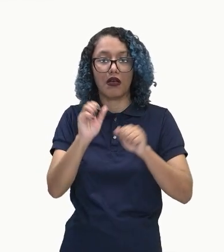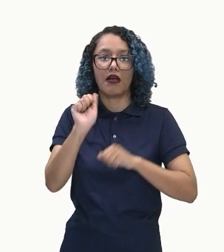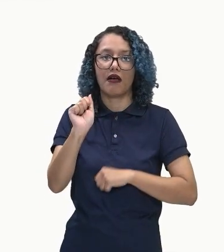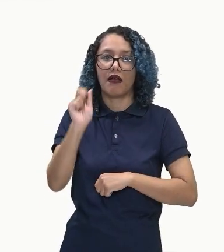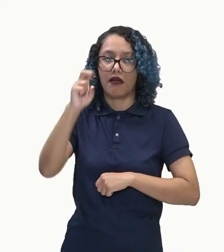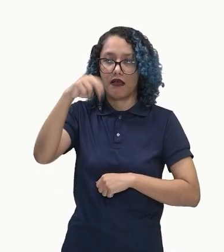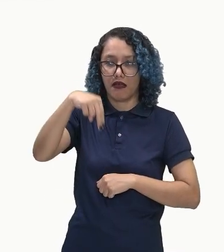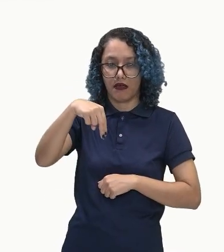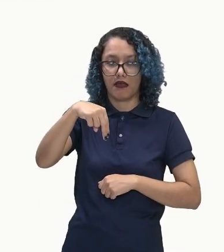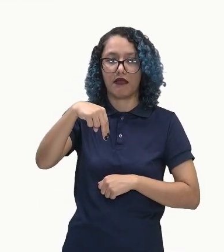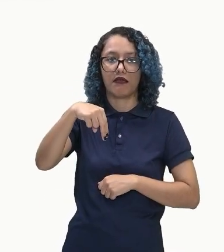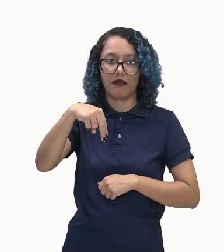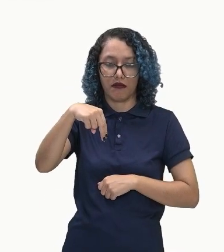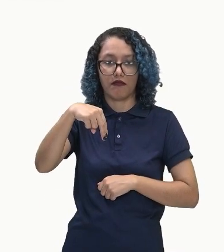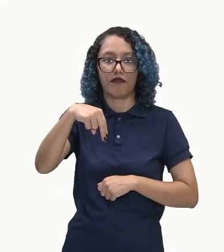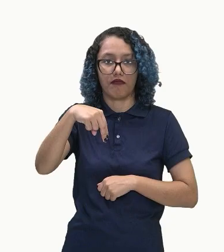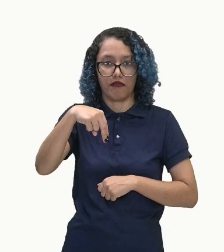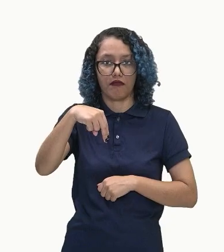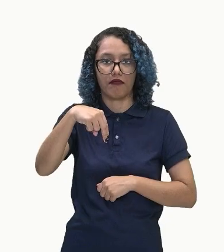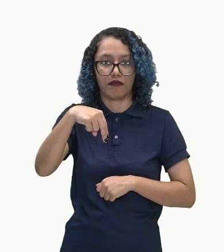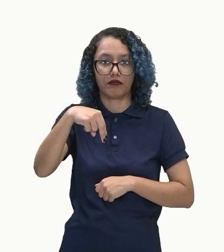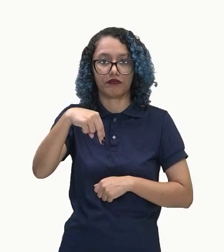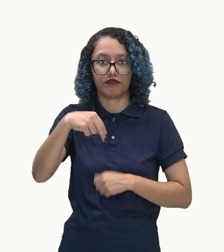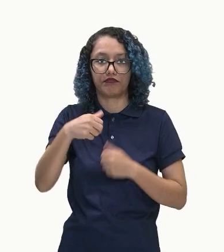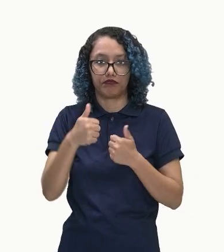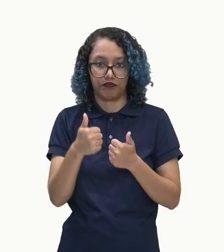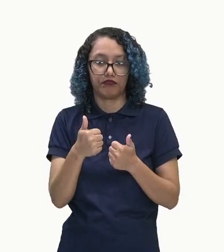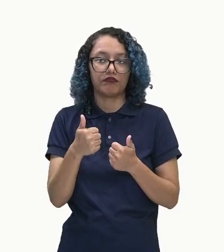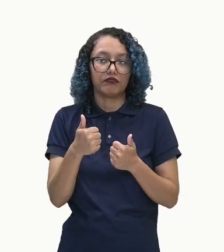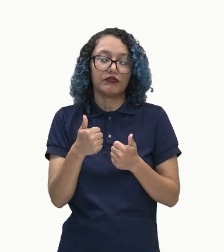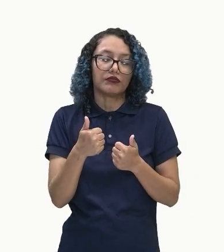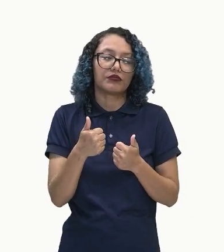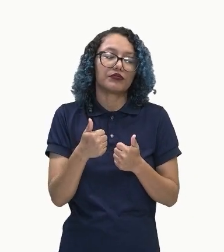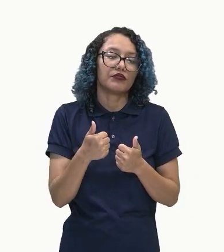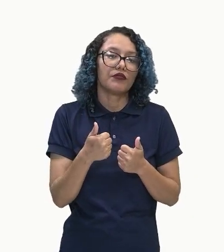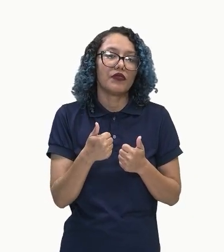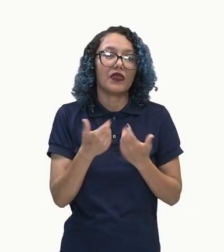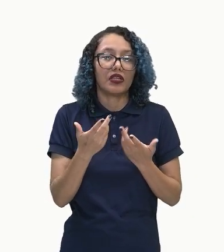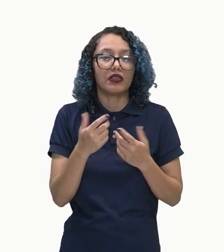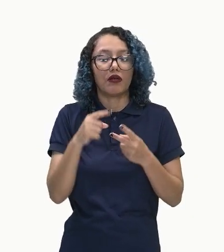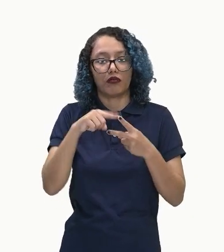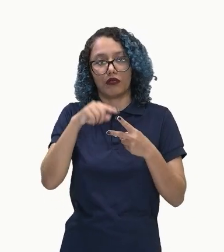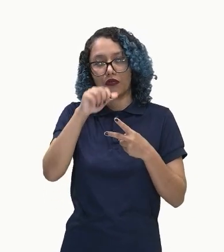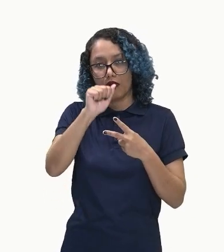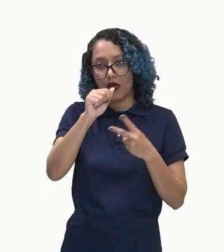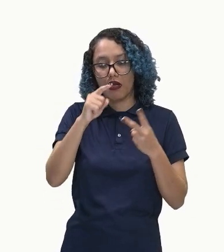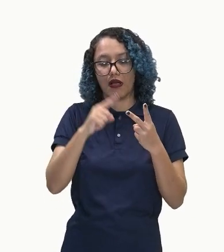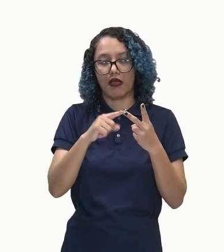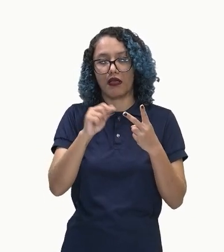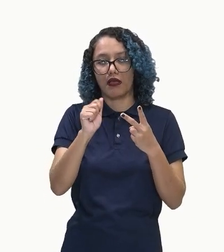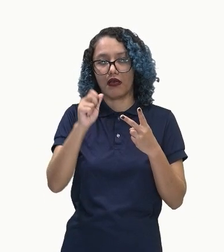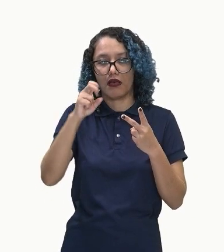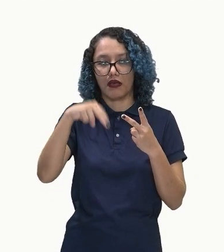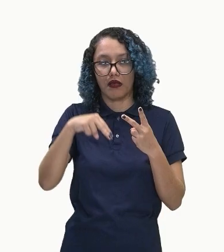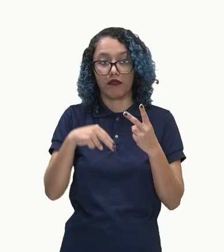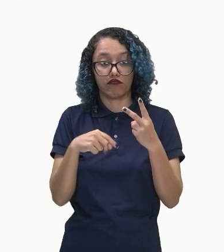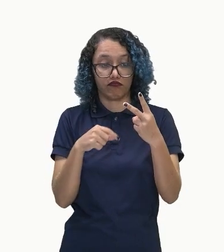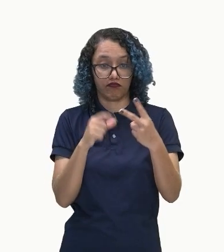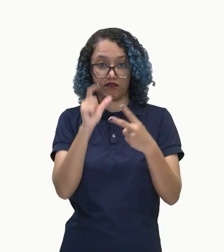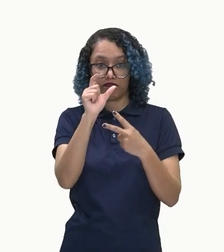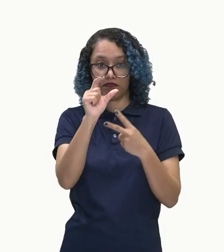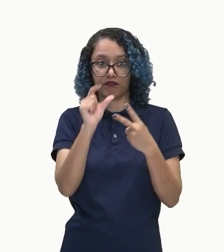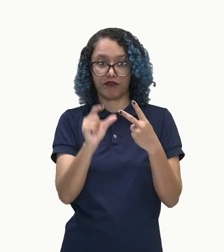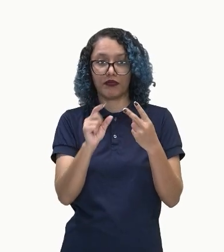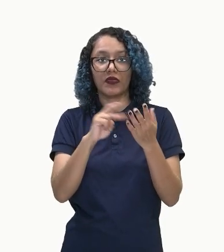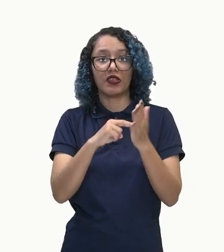indefinido an apple, ok? Então, a e an, essas duas palavrinhas aqui, ó,